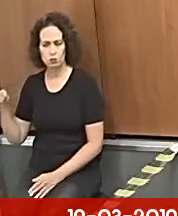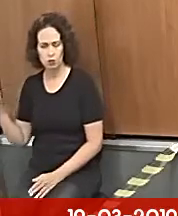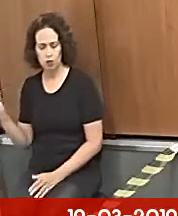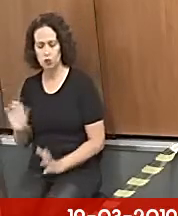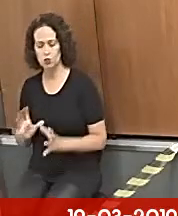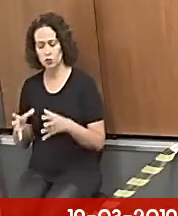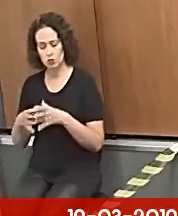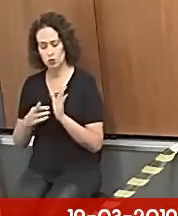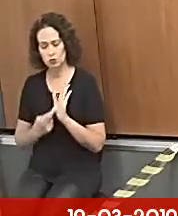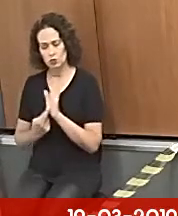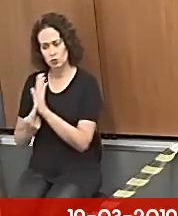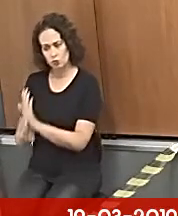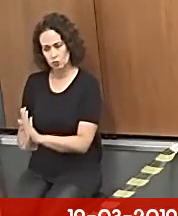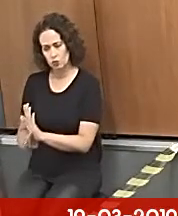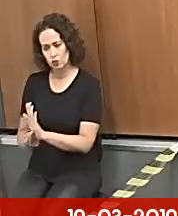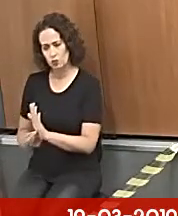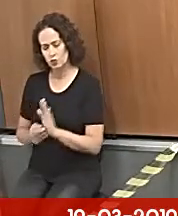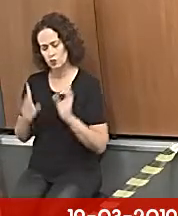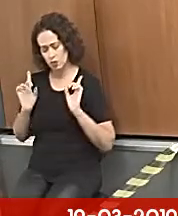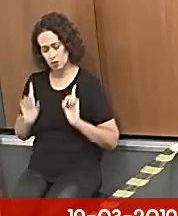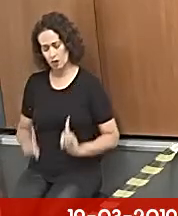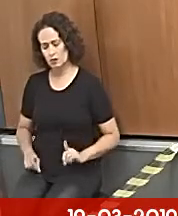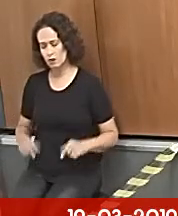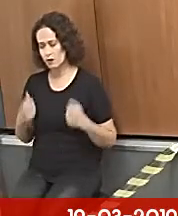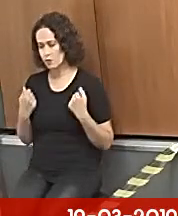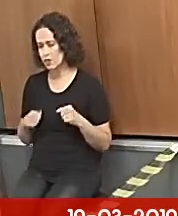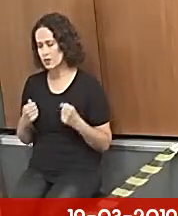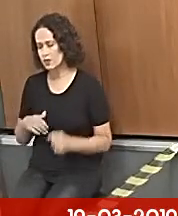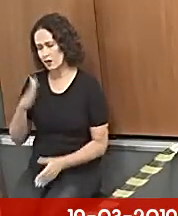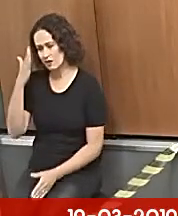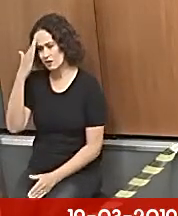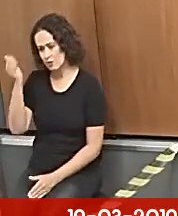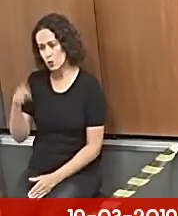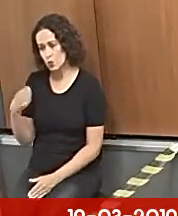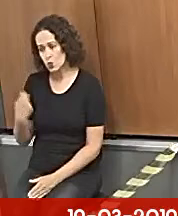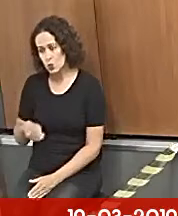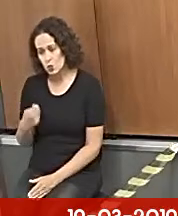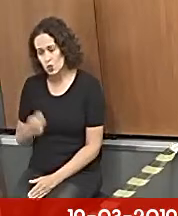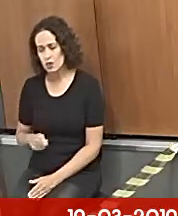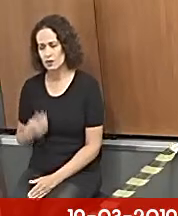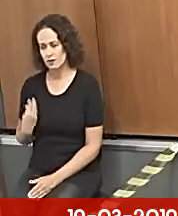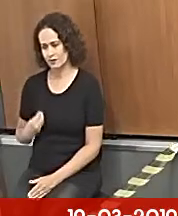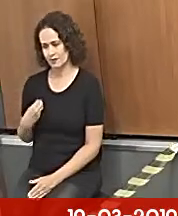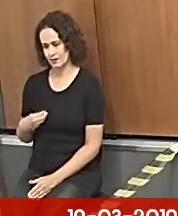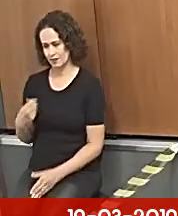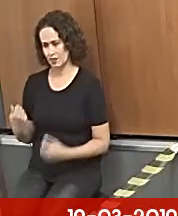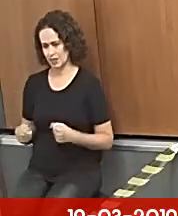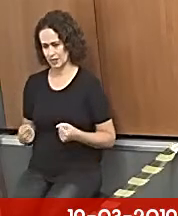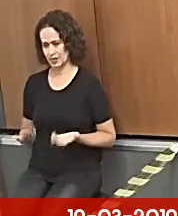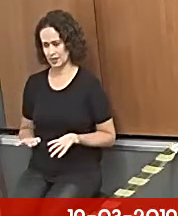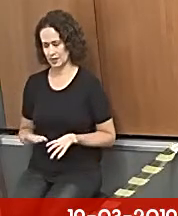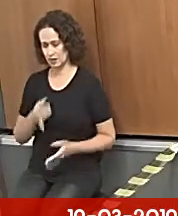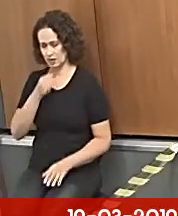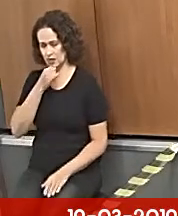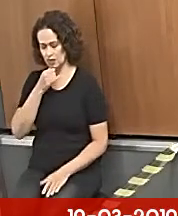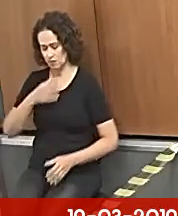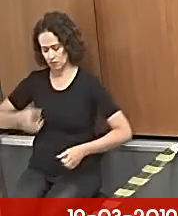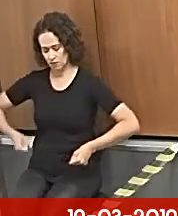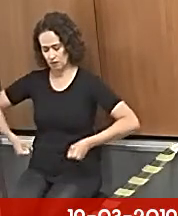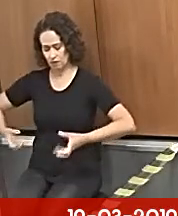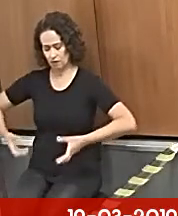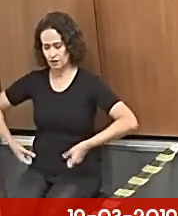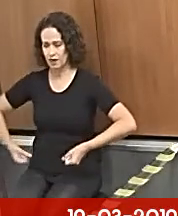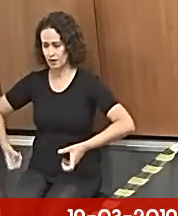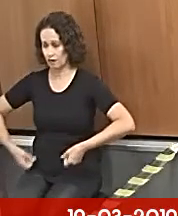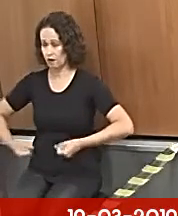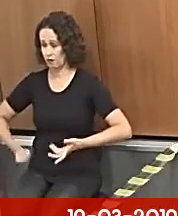representou os deficientes deveriam ser ouvido nas suas particularidades a igual no caso dela de cadeirante né para que a cadeira